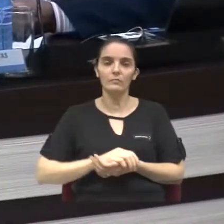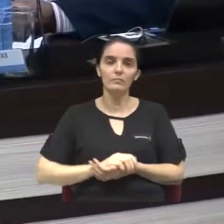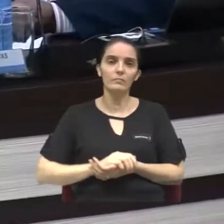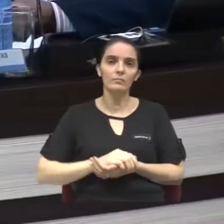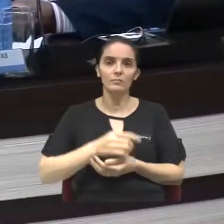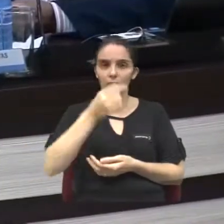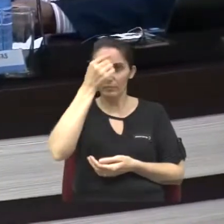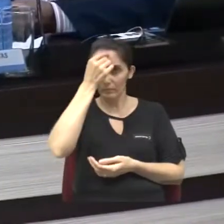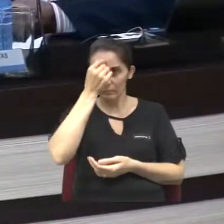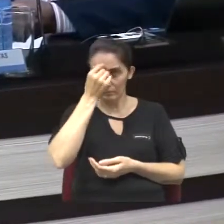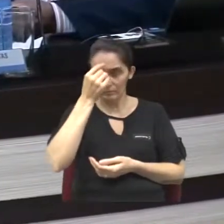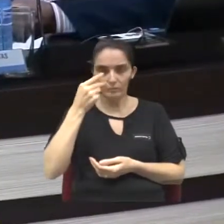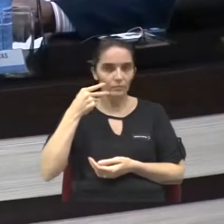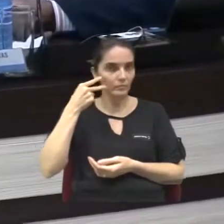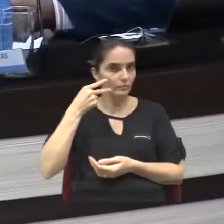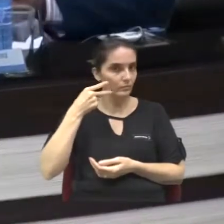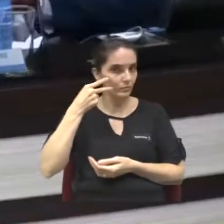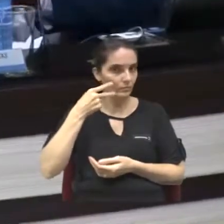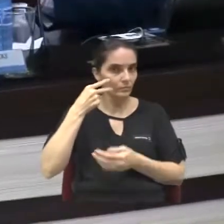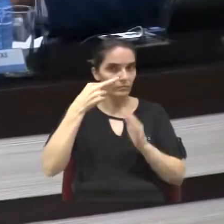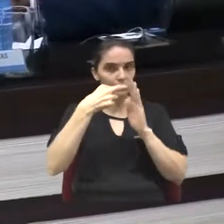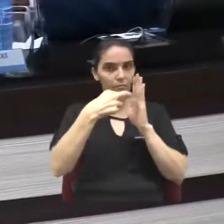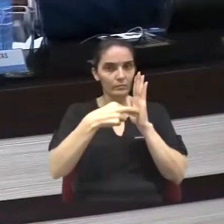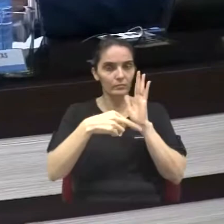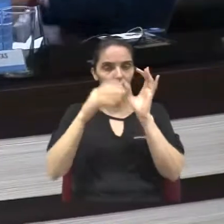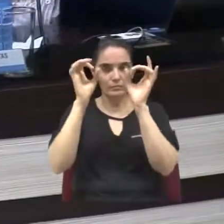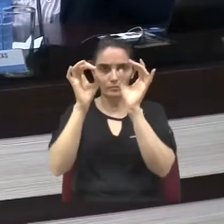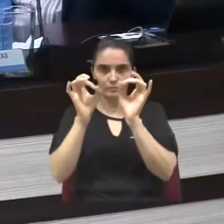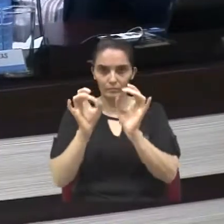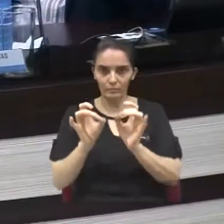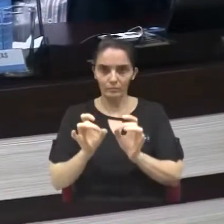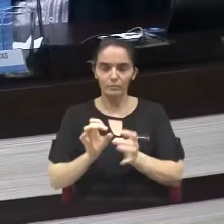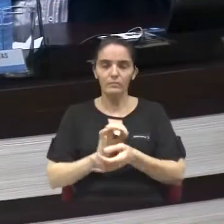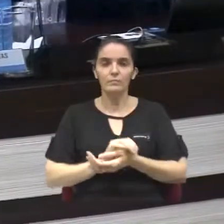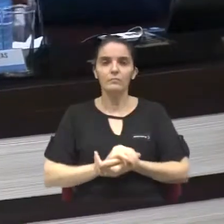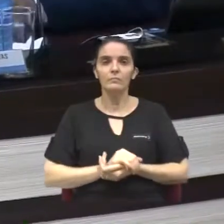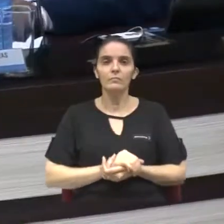Vereador Dr. Rafael Camargo, relator especial.